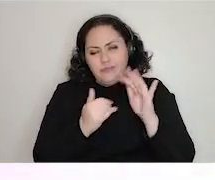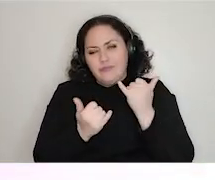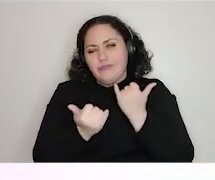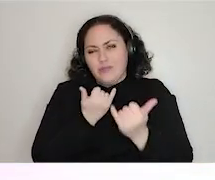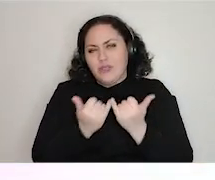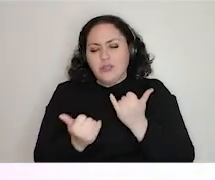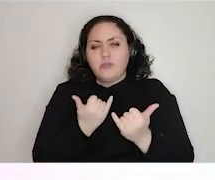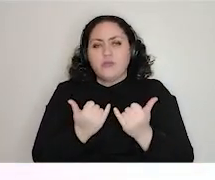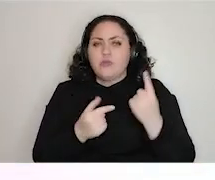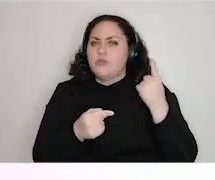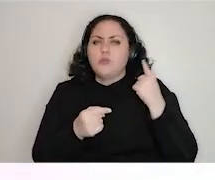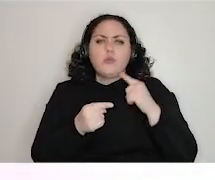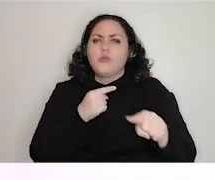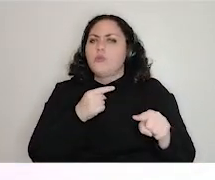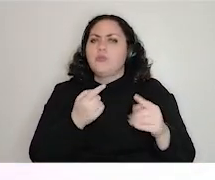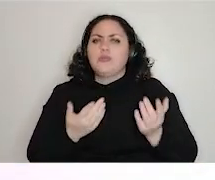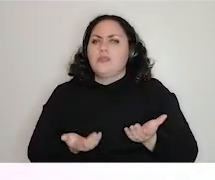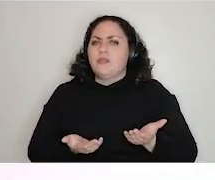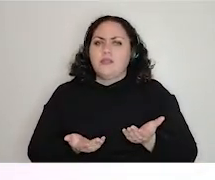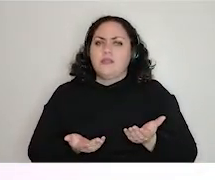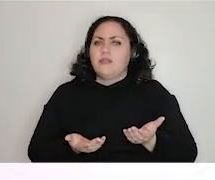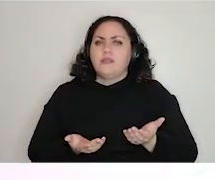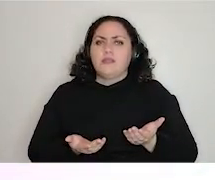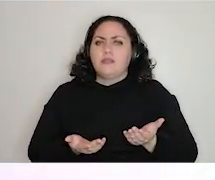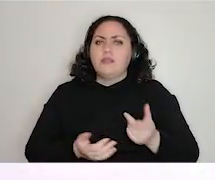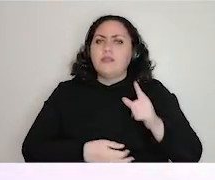sentido a gente